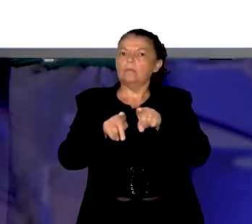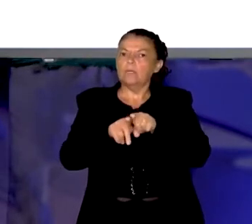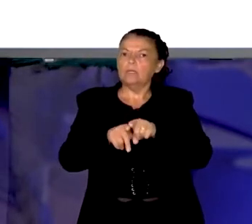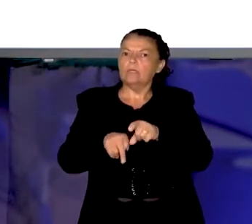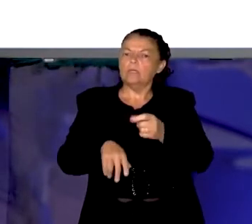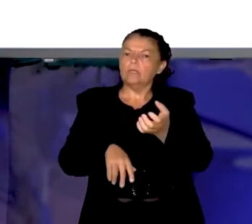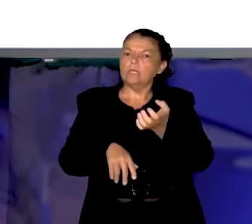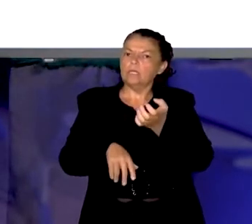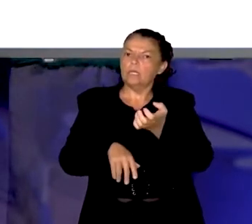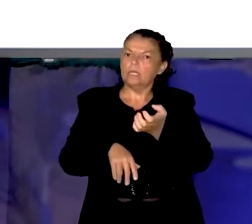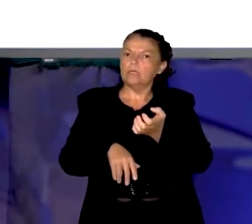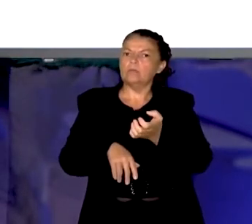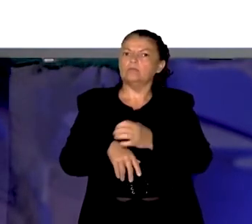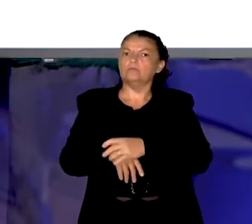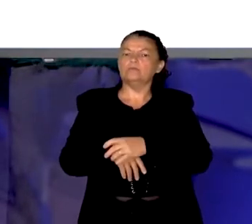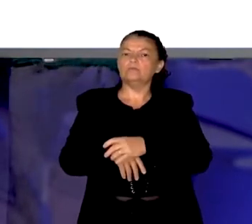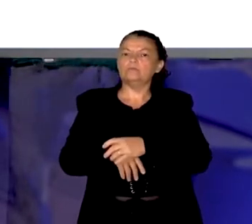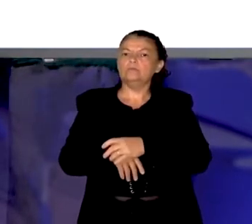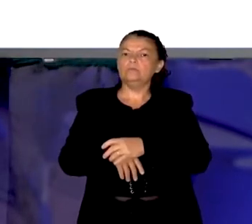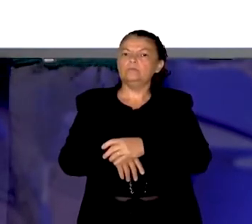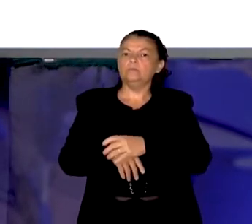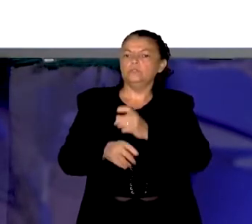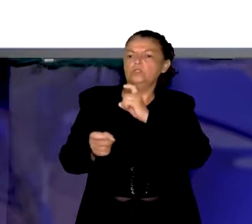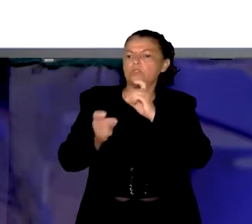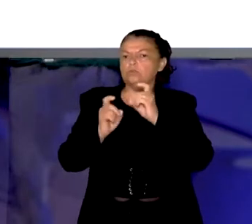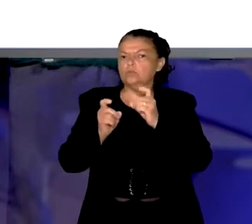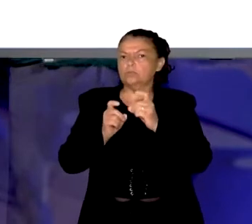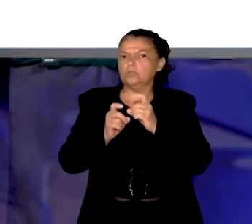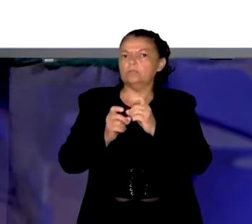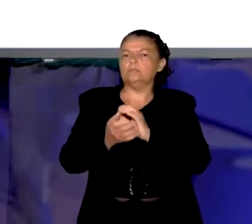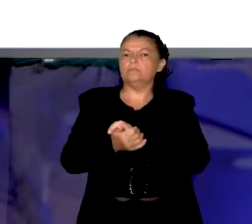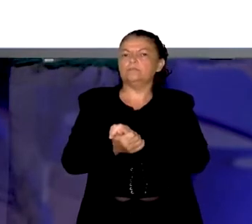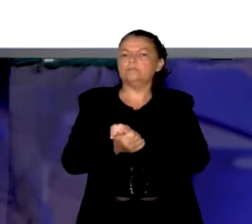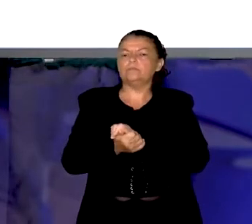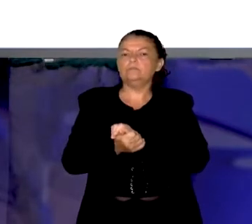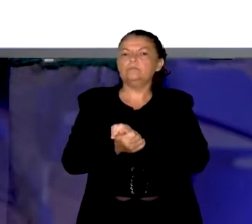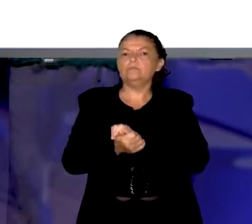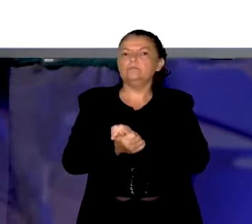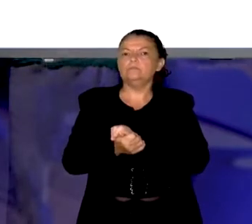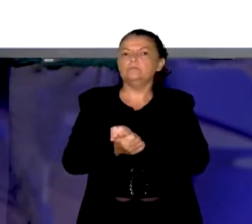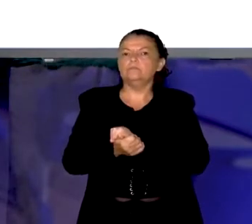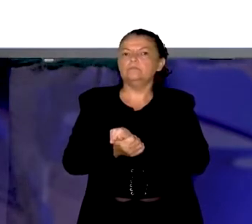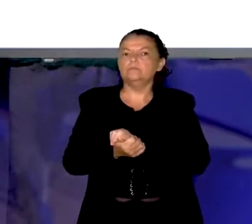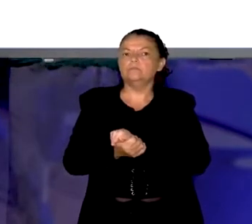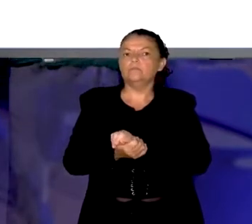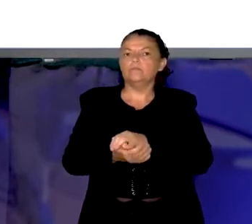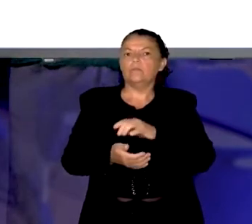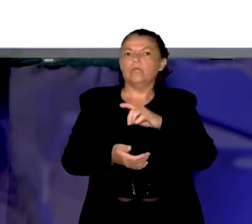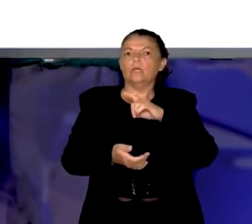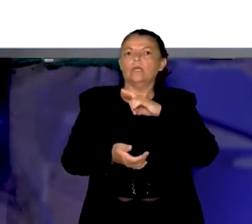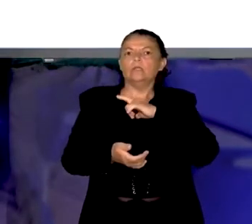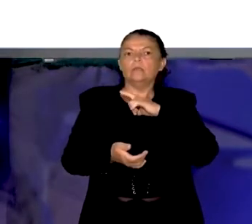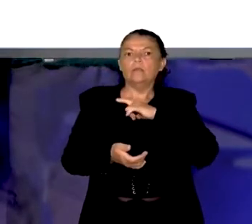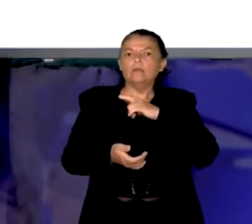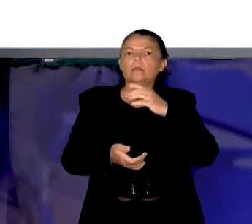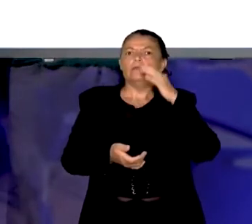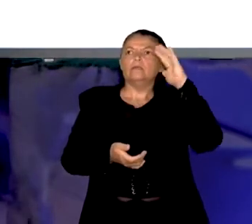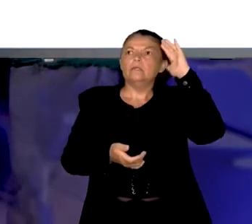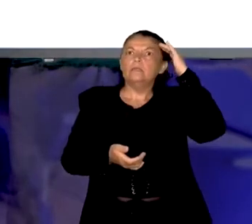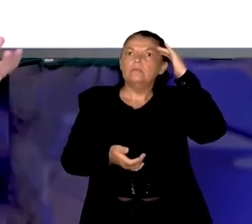partir disso que há pouco nós líamos, que vocês acompanhavam, que existem